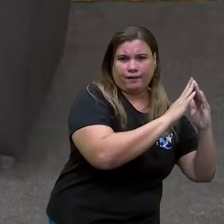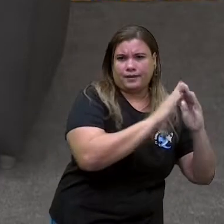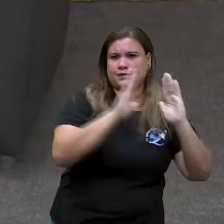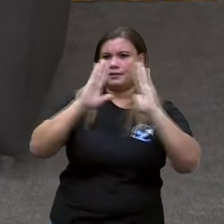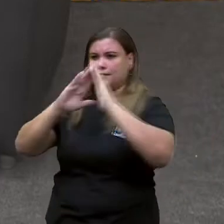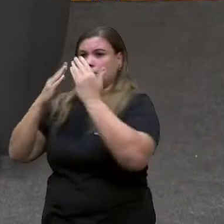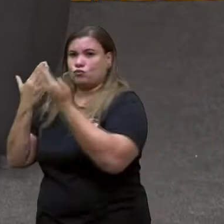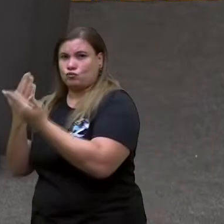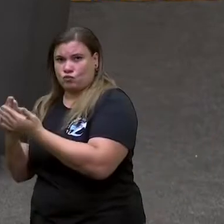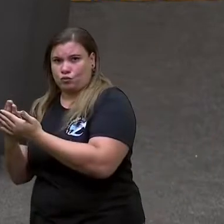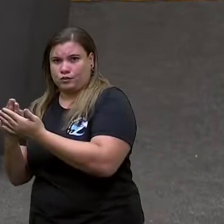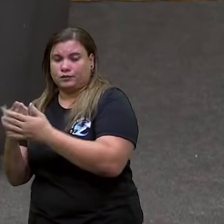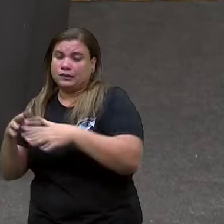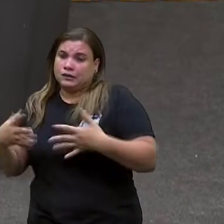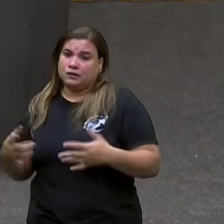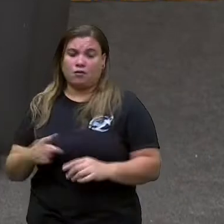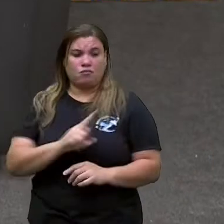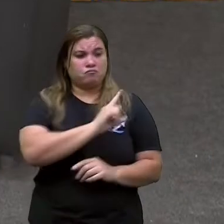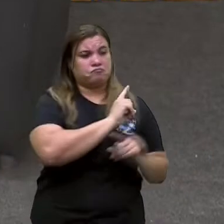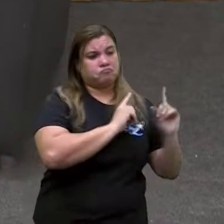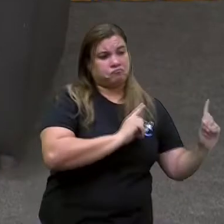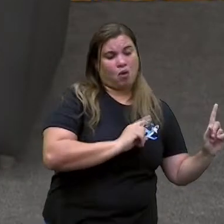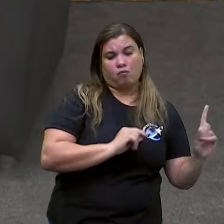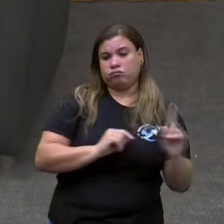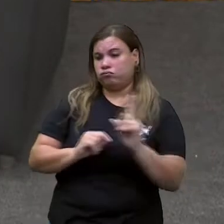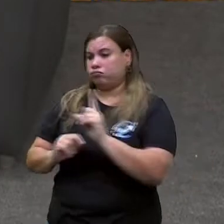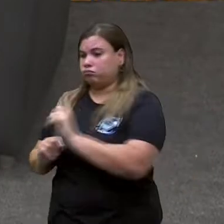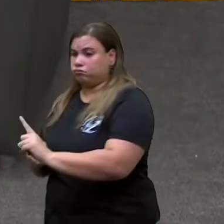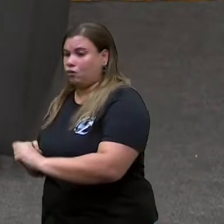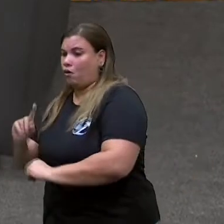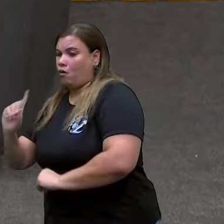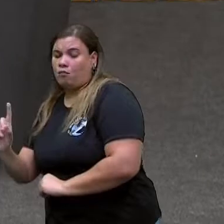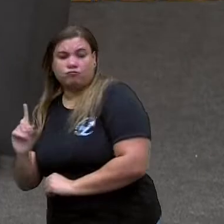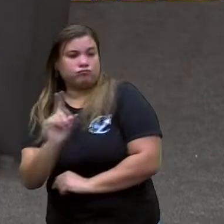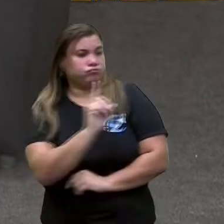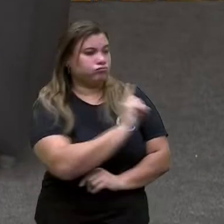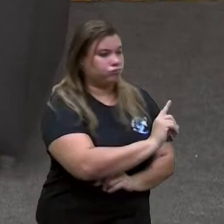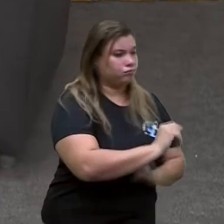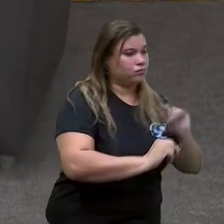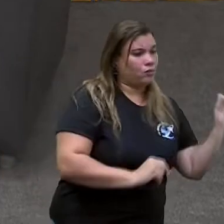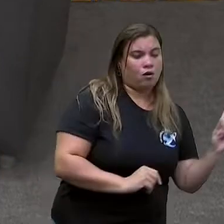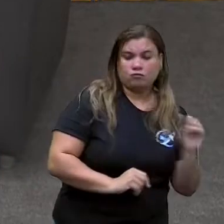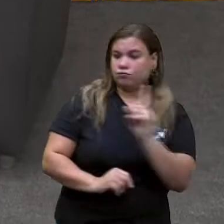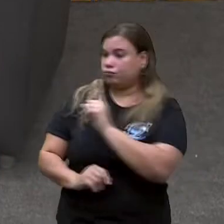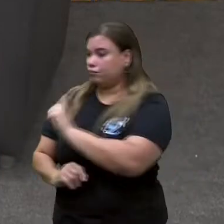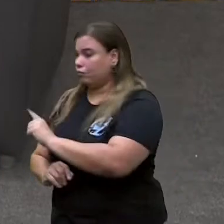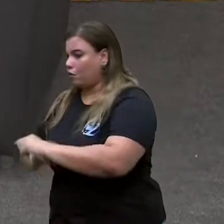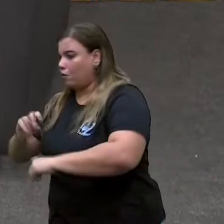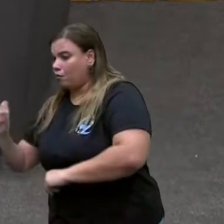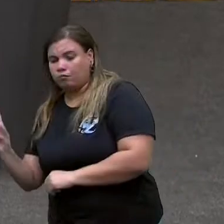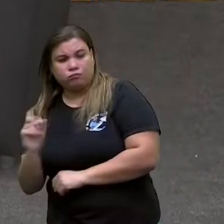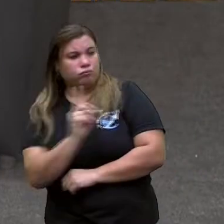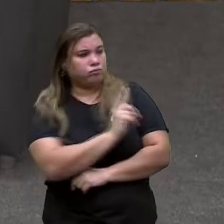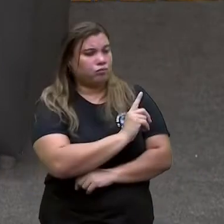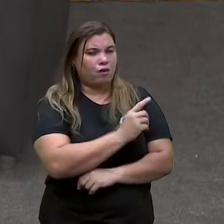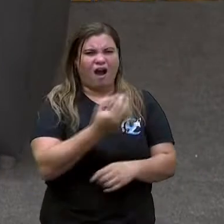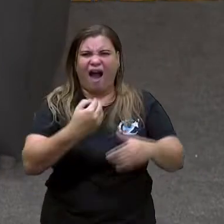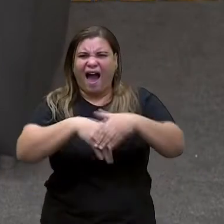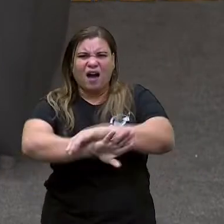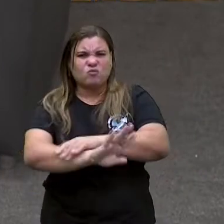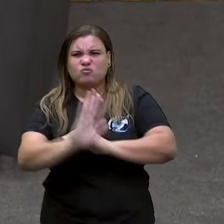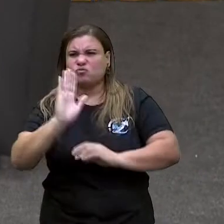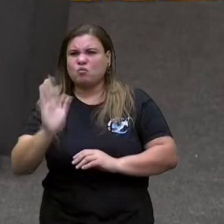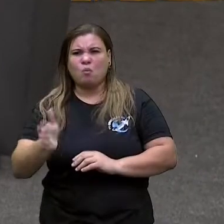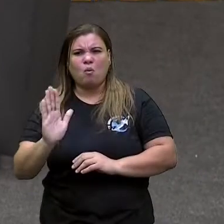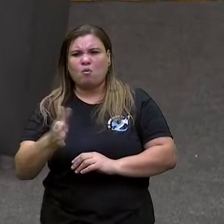não vê o caminho, porque você passa ali todo dia. Então passa a ser um comportamento automático. Você já chega, já dá um oi, já